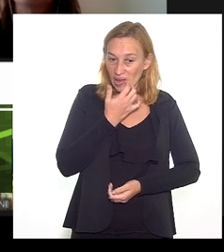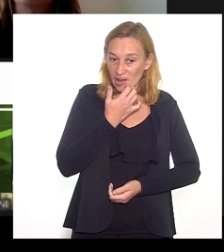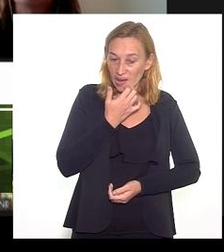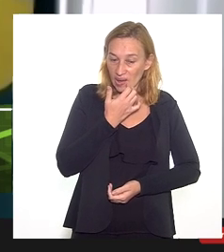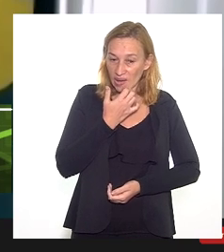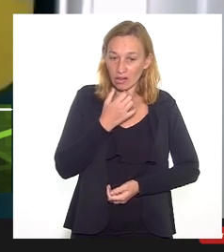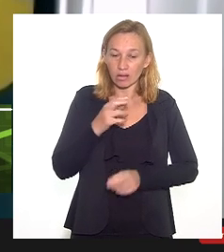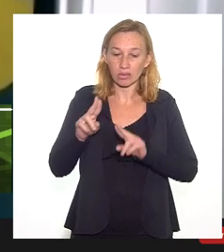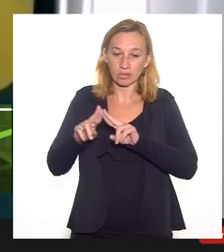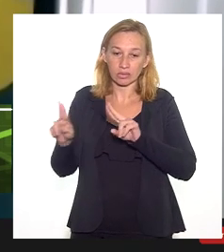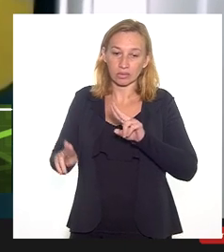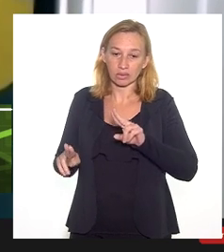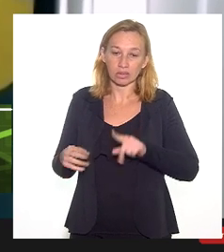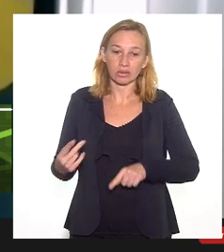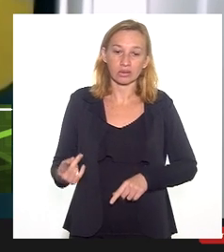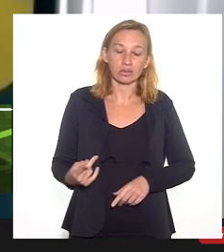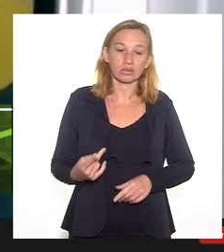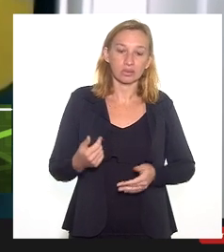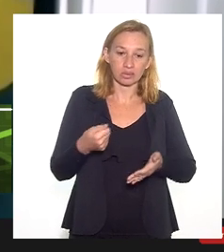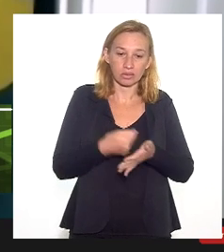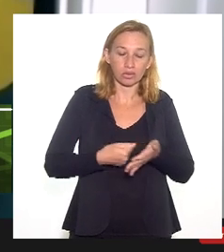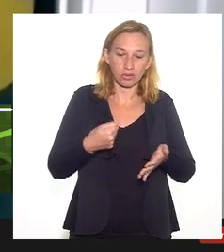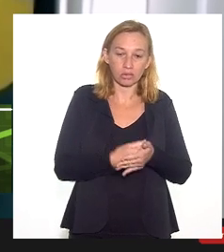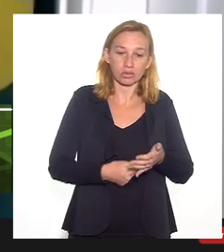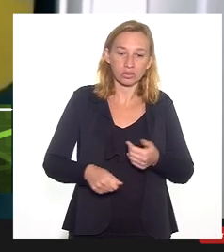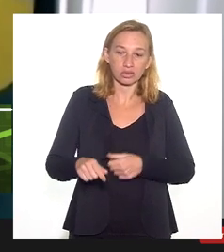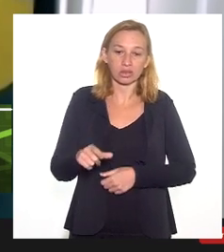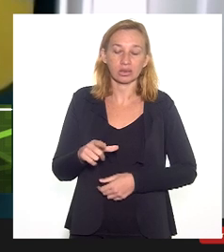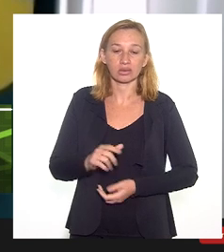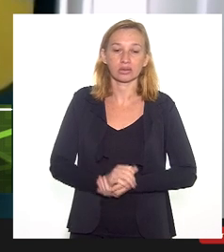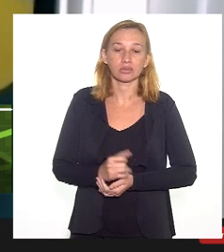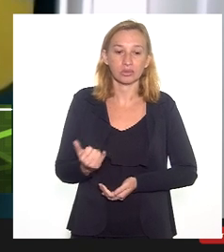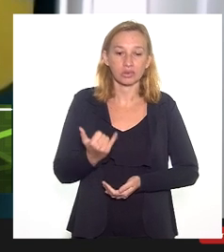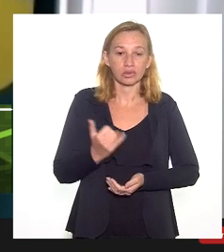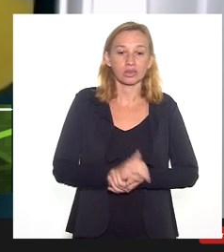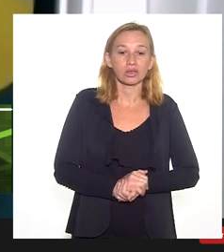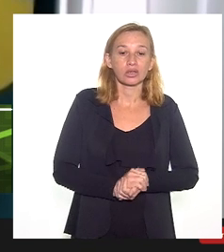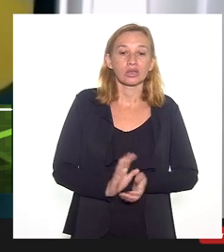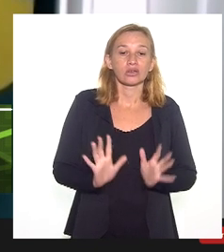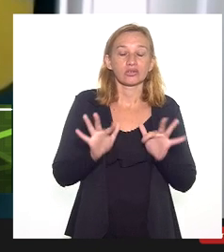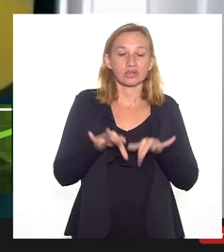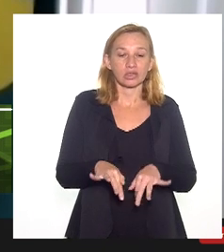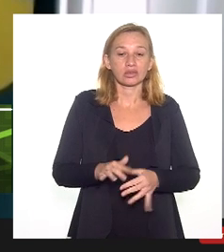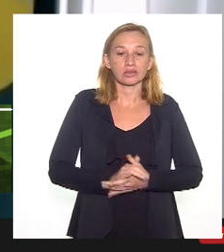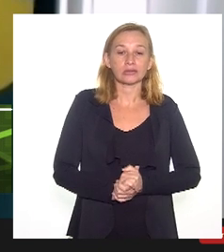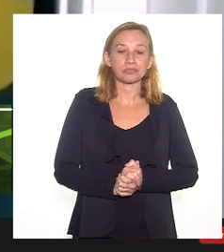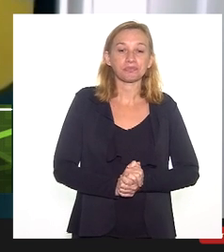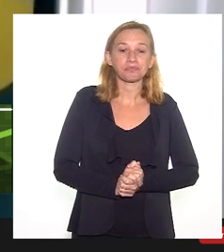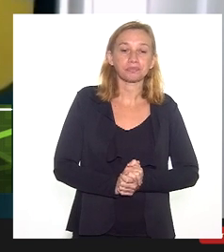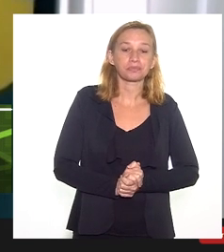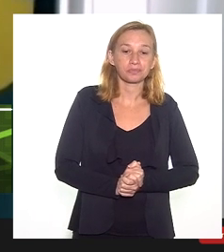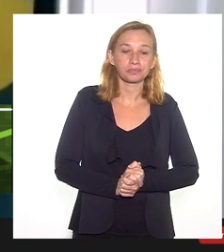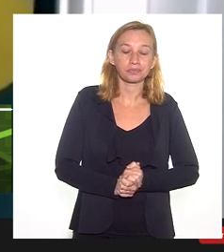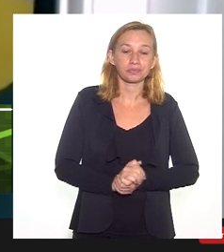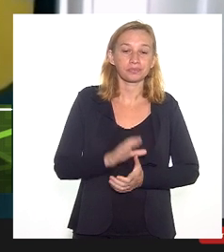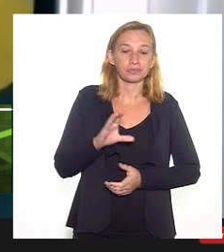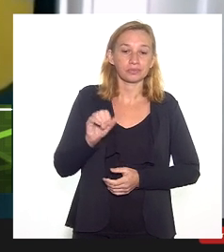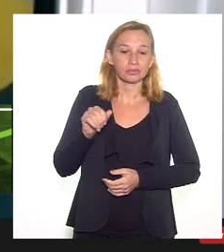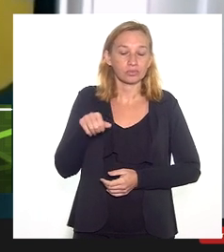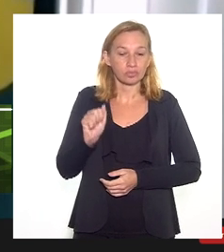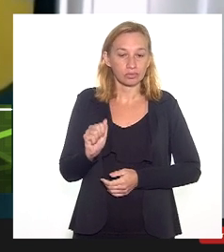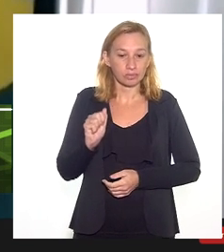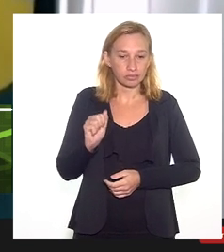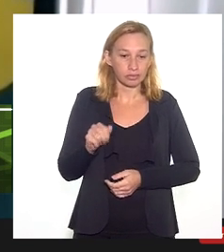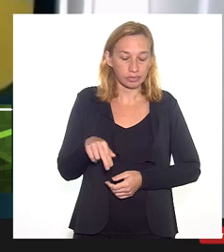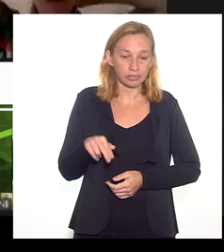a UERJ vale a luta fechando esse bloco o coletivo Correnteza a Cauã Pozino tem a